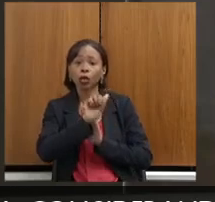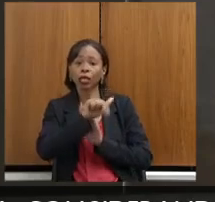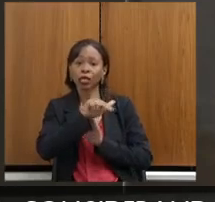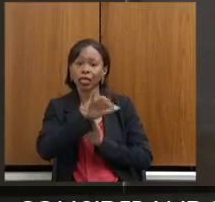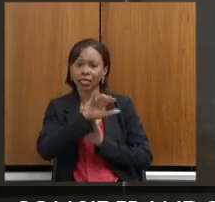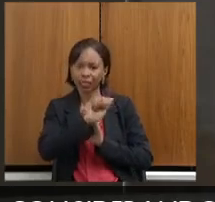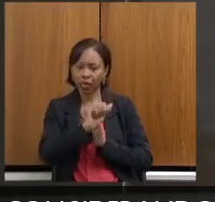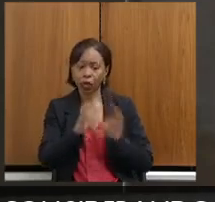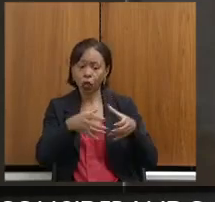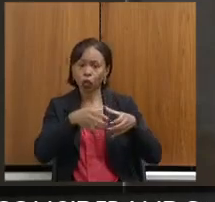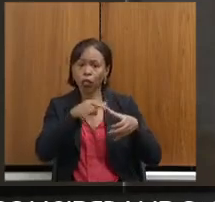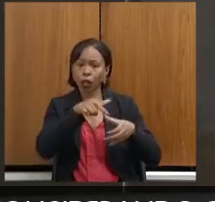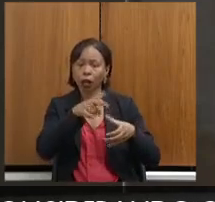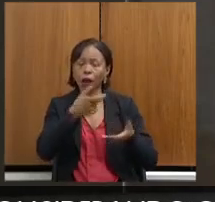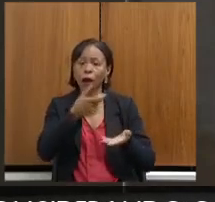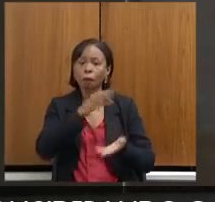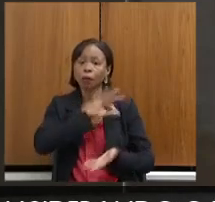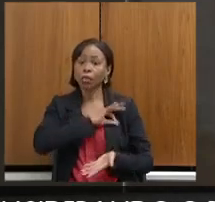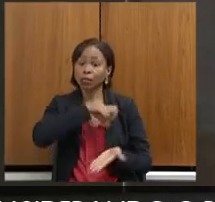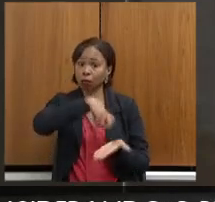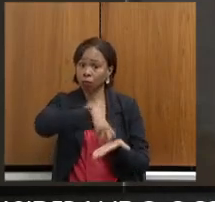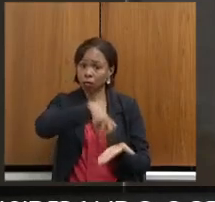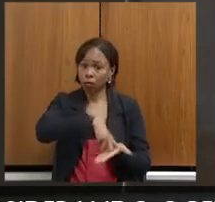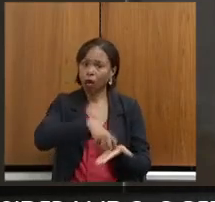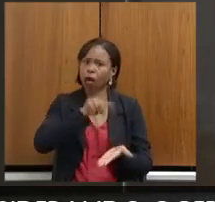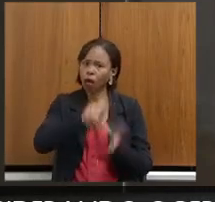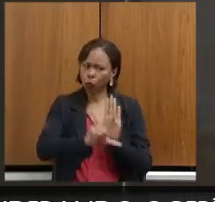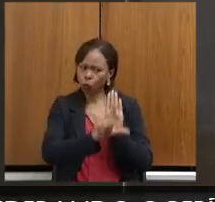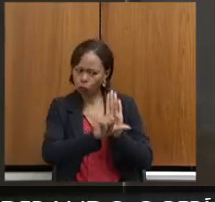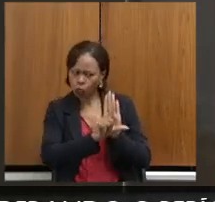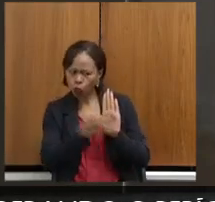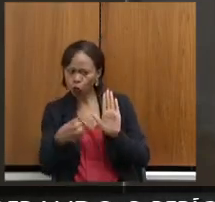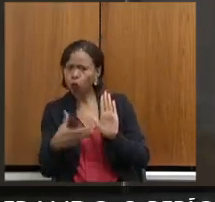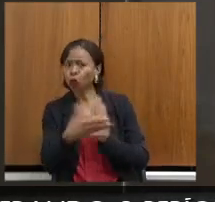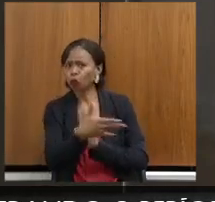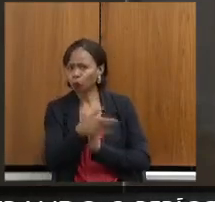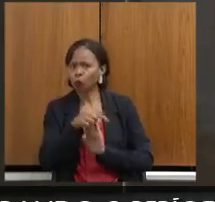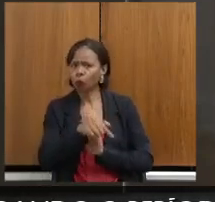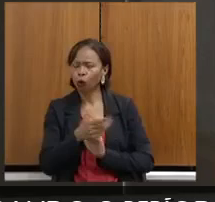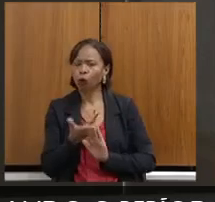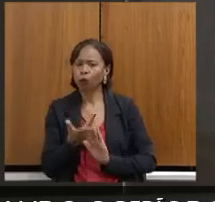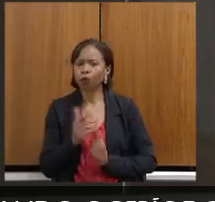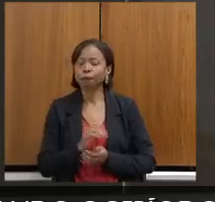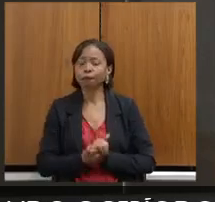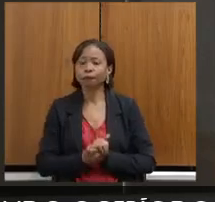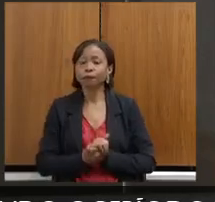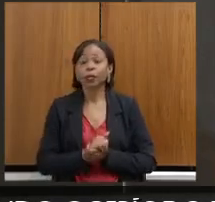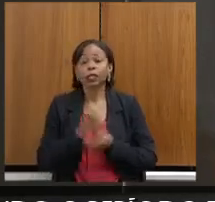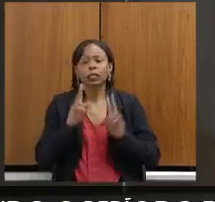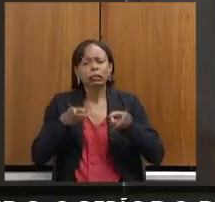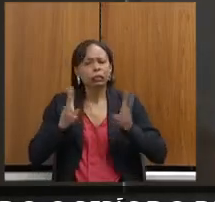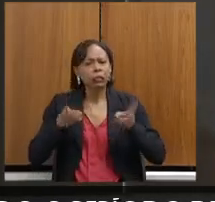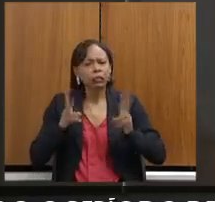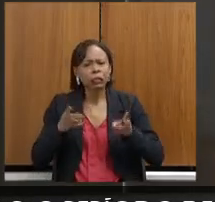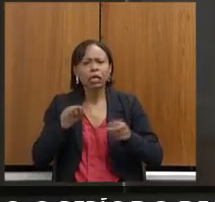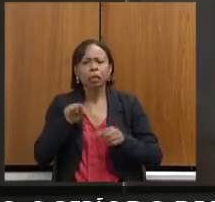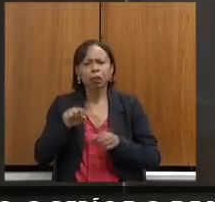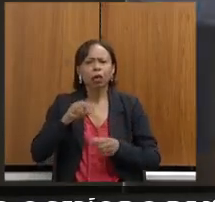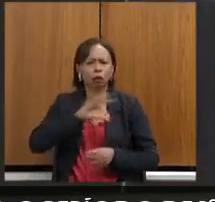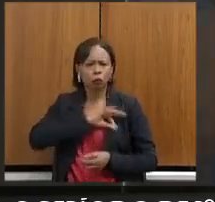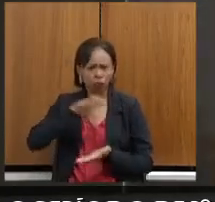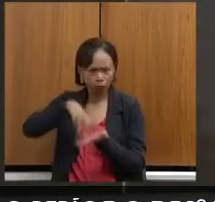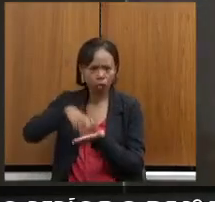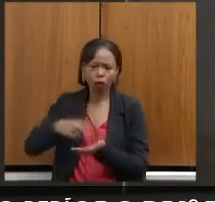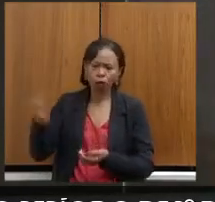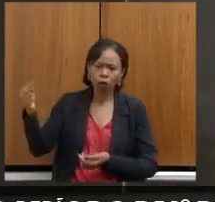tão esperada uma Leia atualizada e moderna né que eles eles vêm constantemente aqui nos